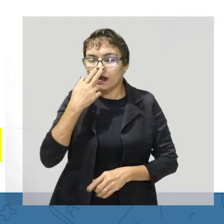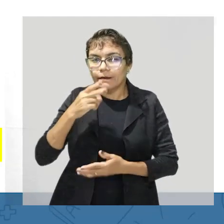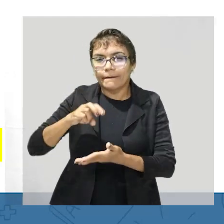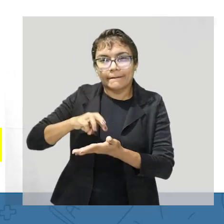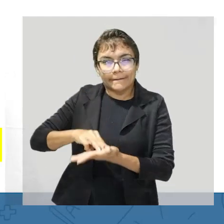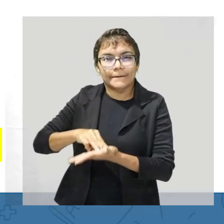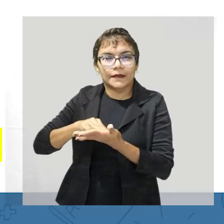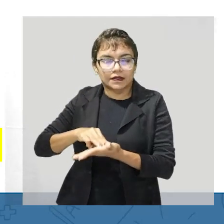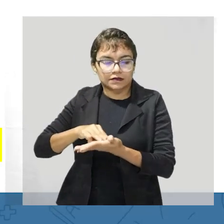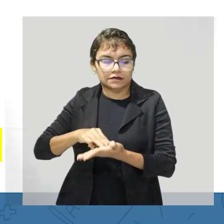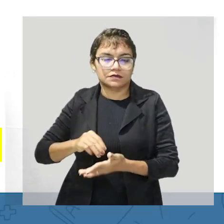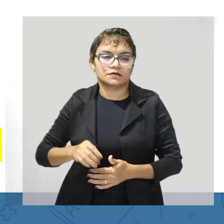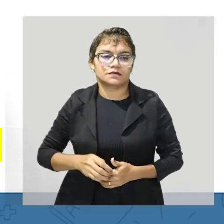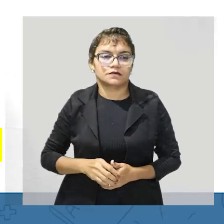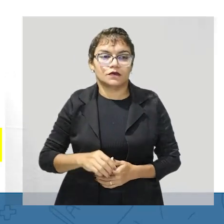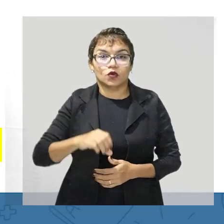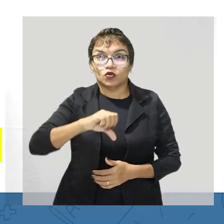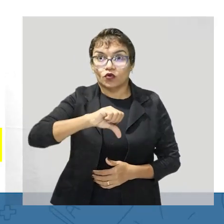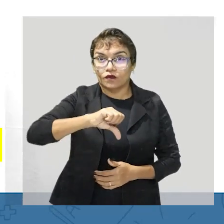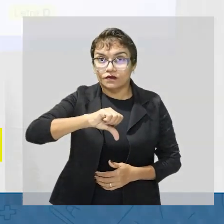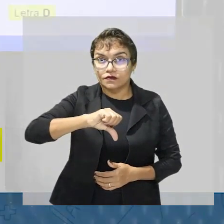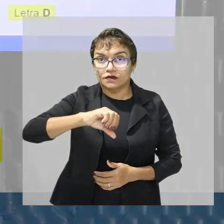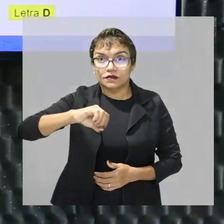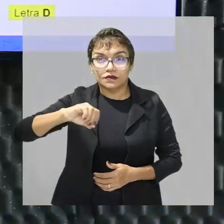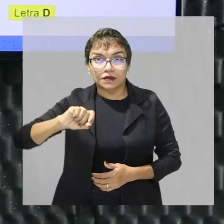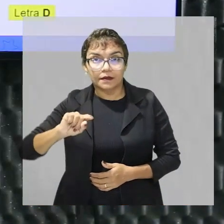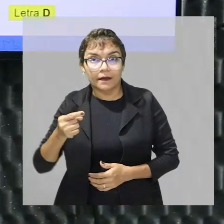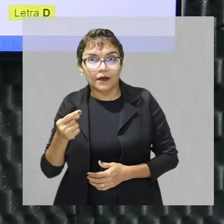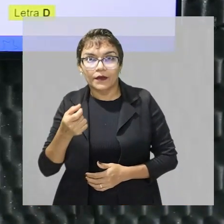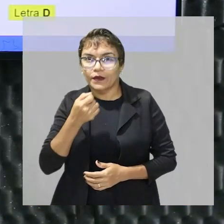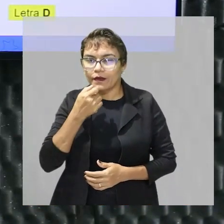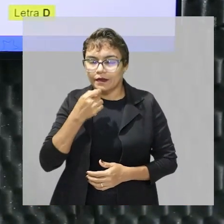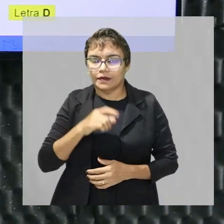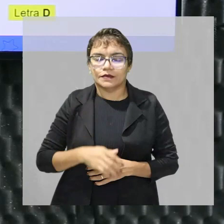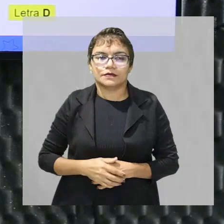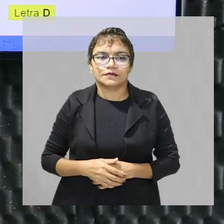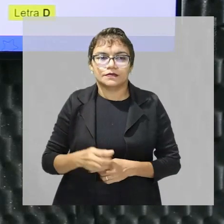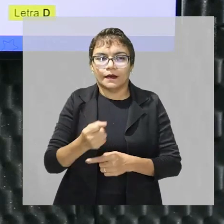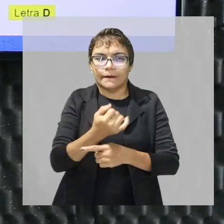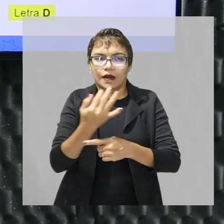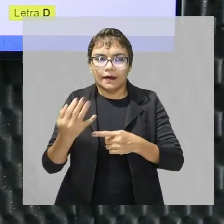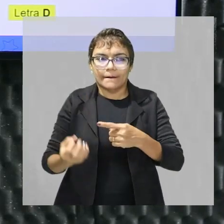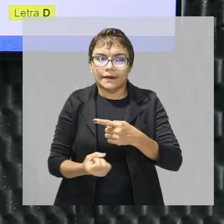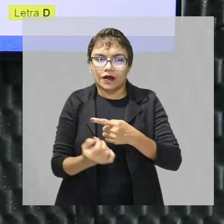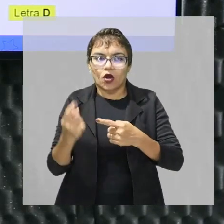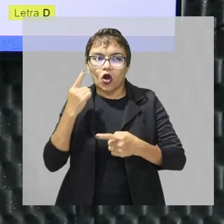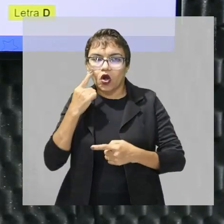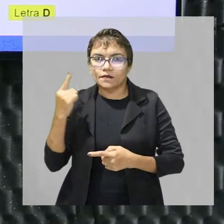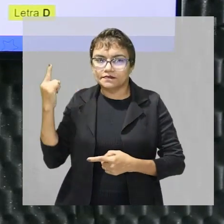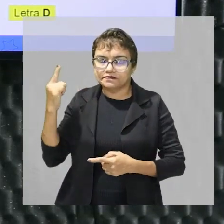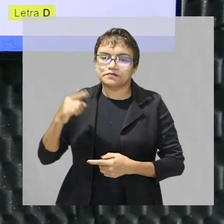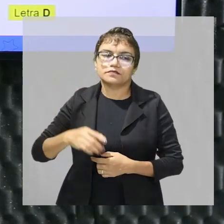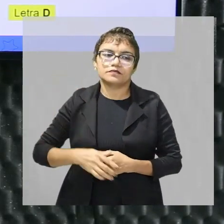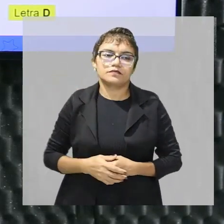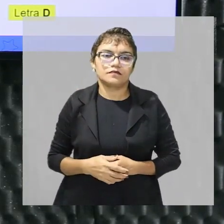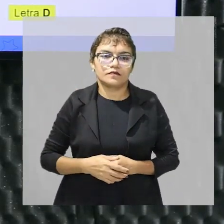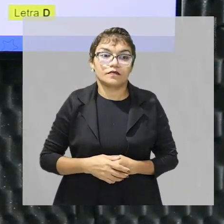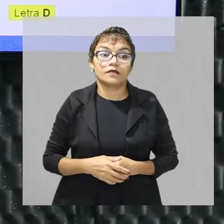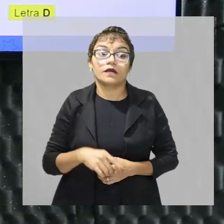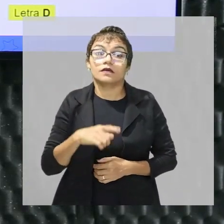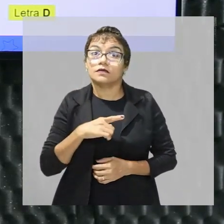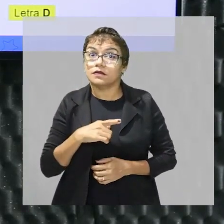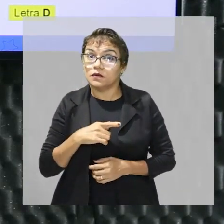dos 900 mil comprimidos, sobre 180 vezes 0,5. Só